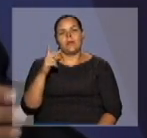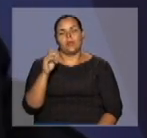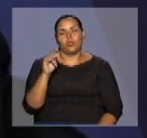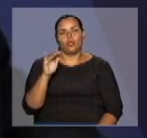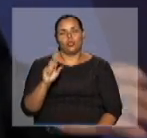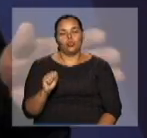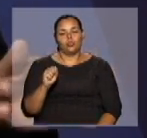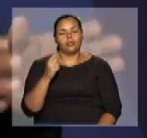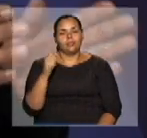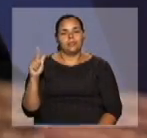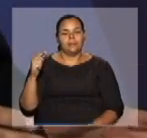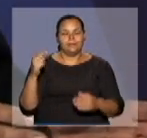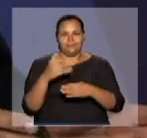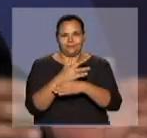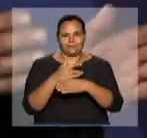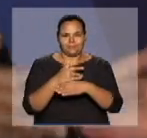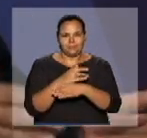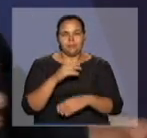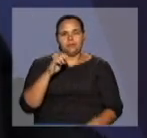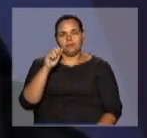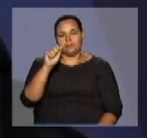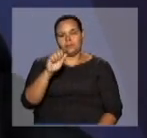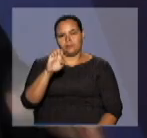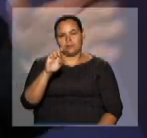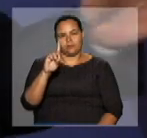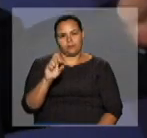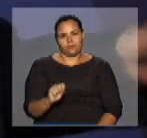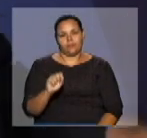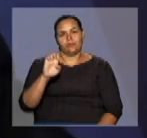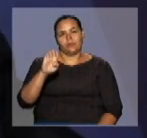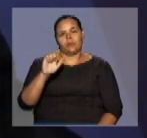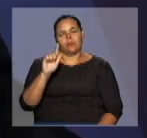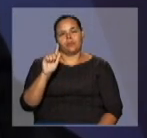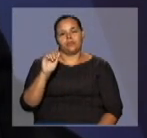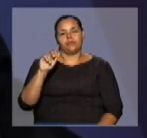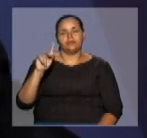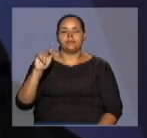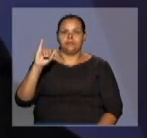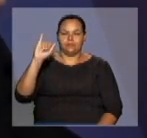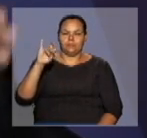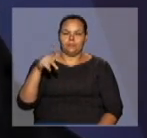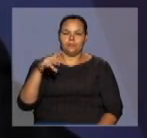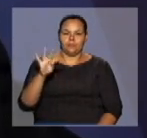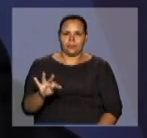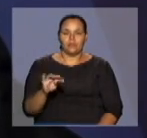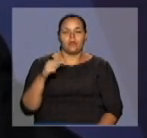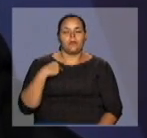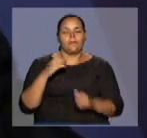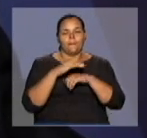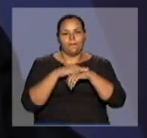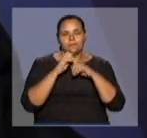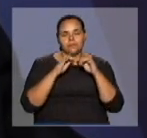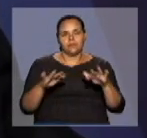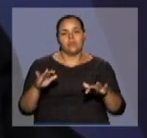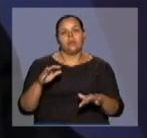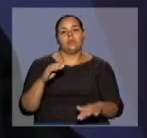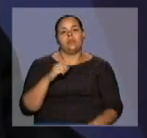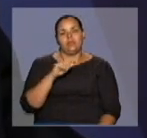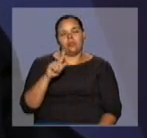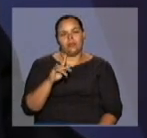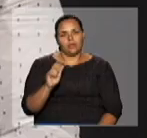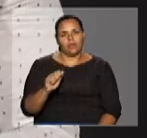Hemagogos. No caso da urbana, o Aedes aegypti, esse mesmo que transmite a zika, chikungunya e